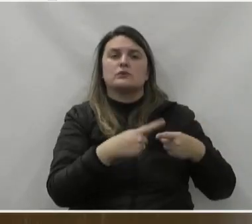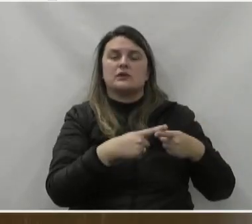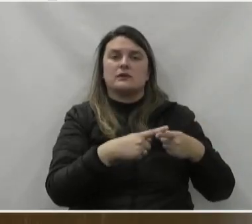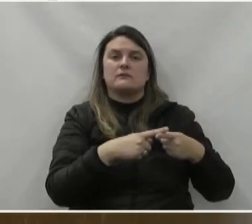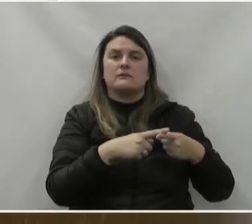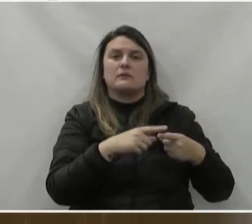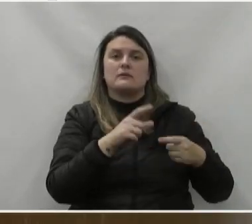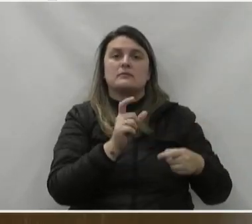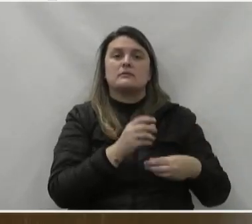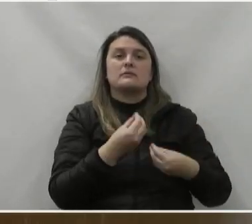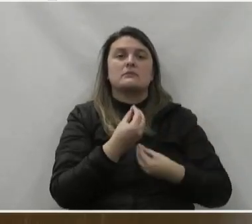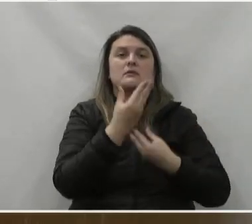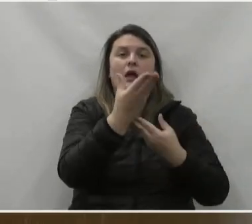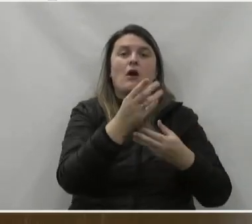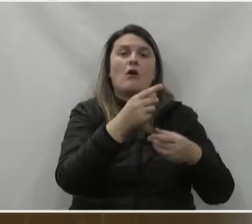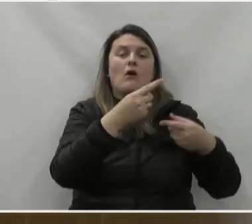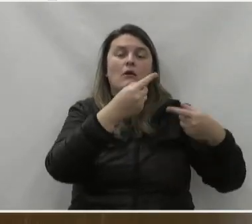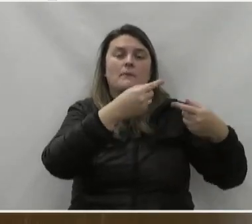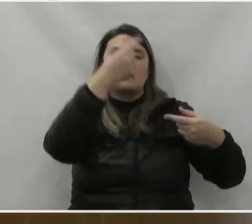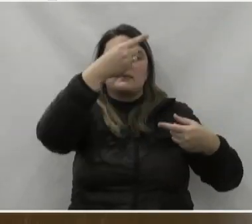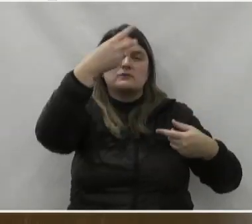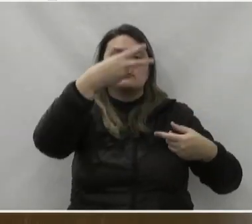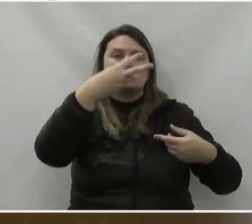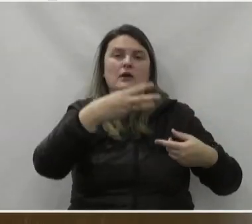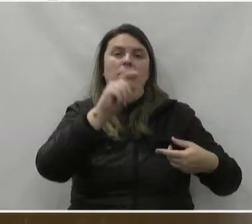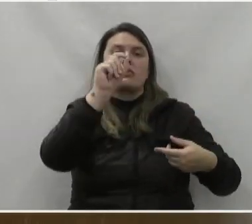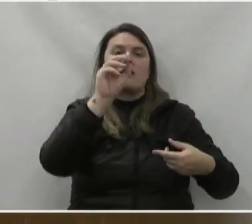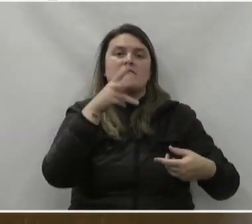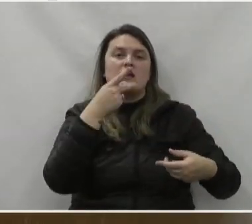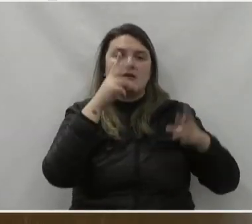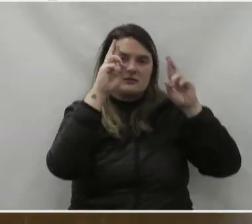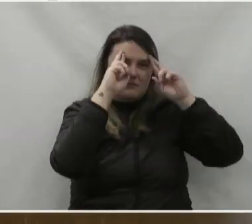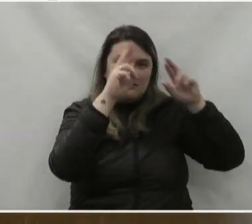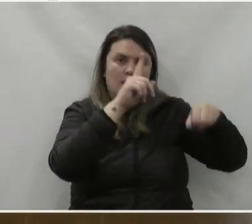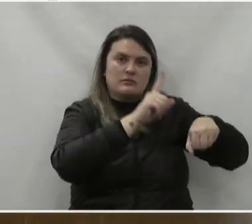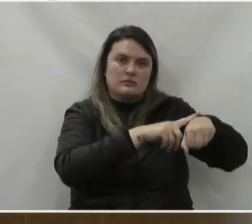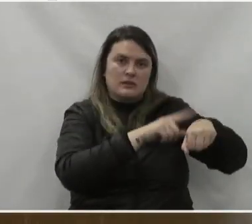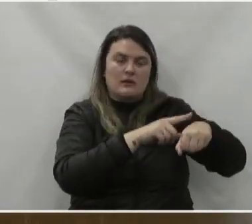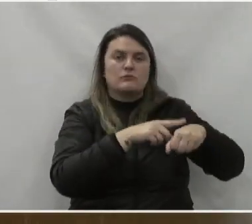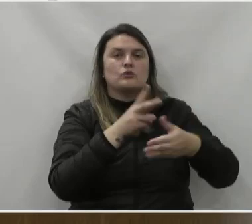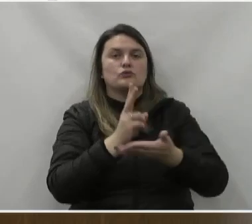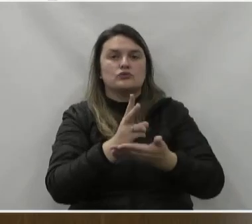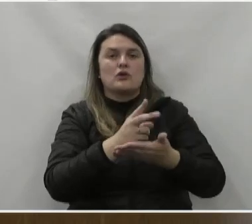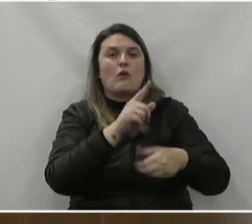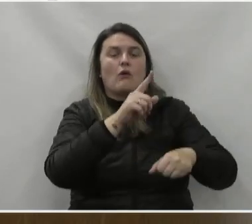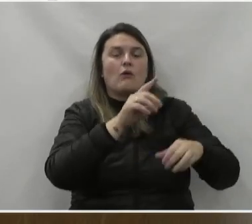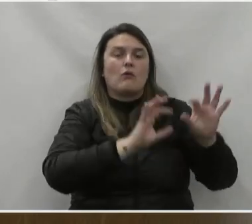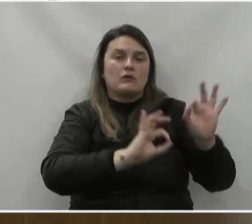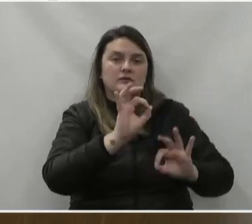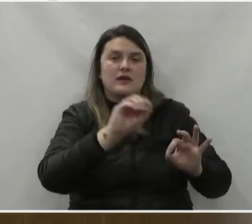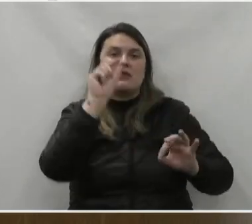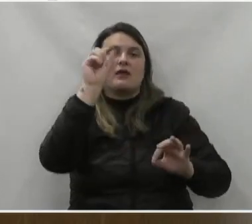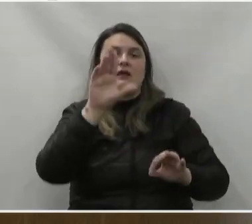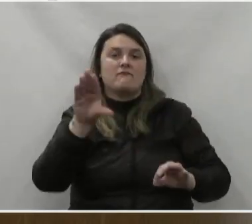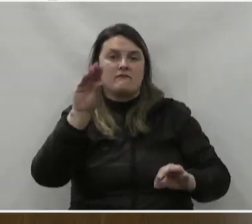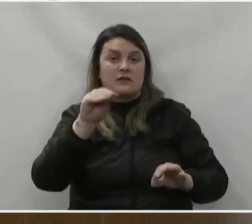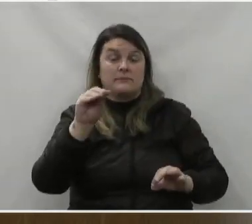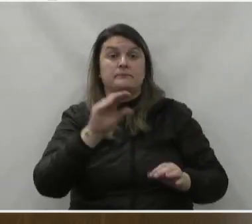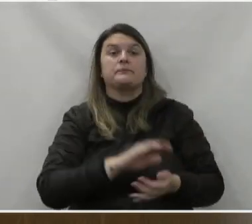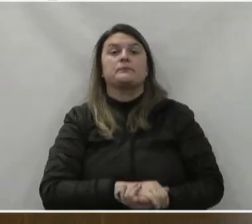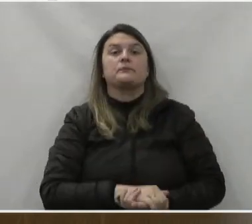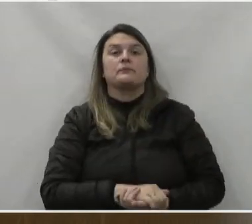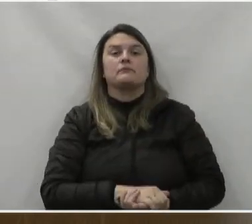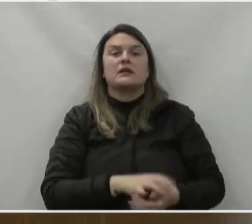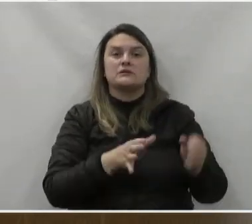de direito, a ordem dos debates, o respeito aos tempos e a continuidade das deliberações. Ela assegura, sim,